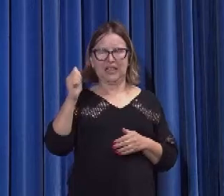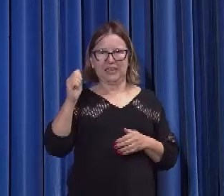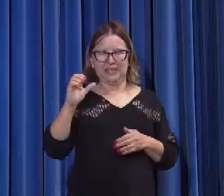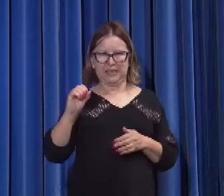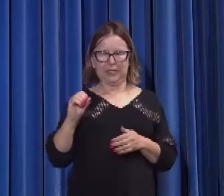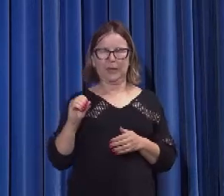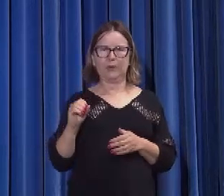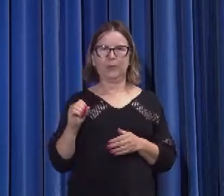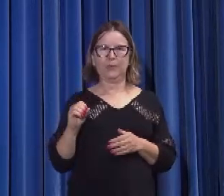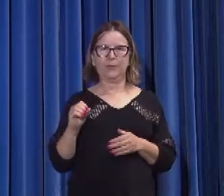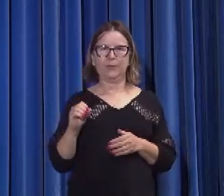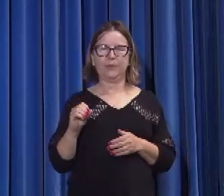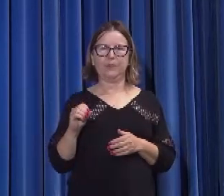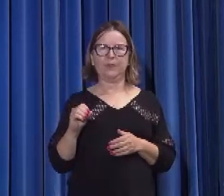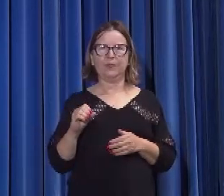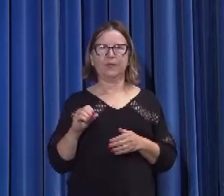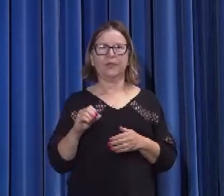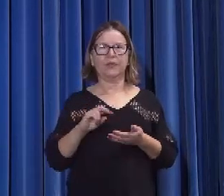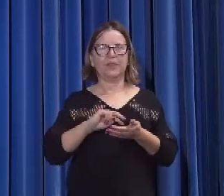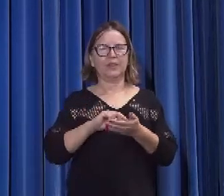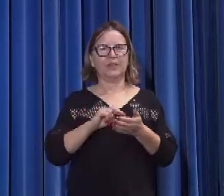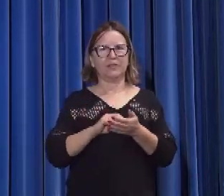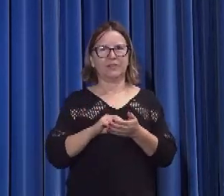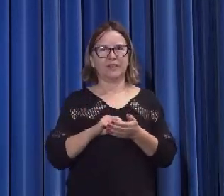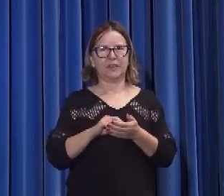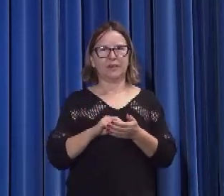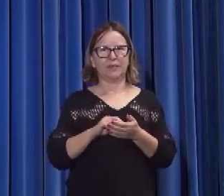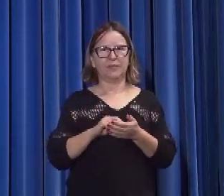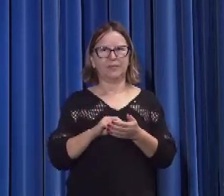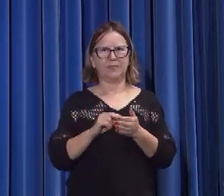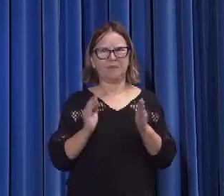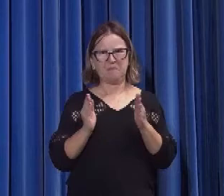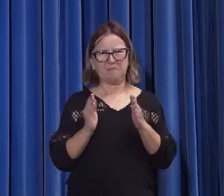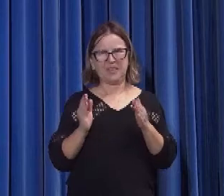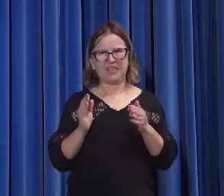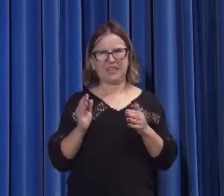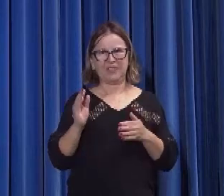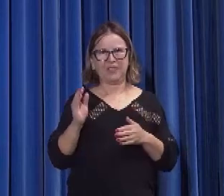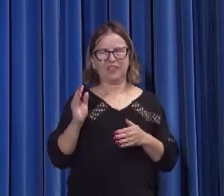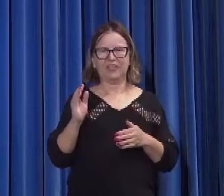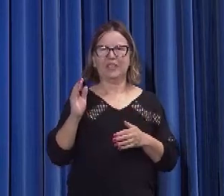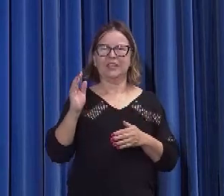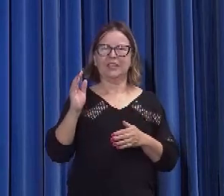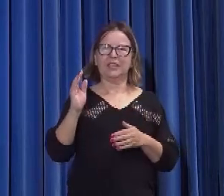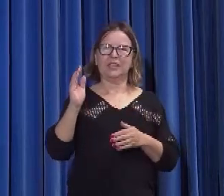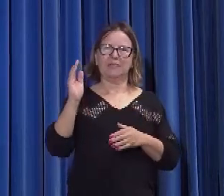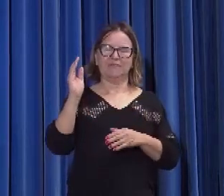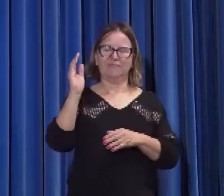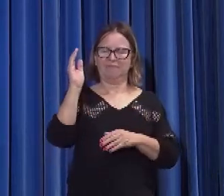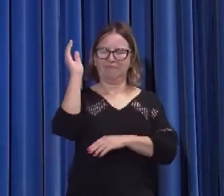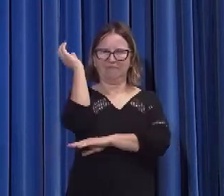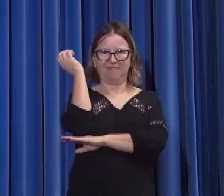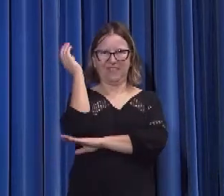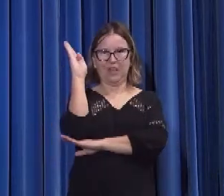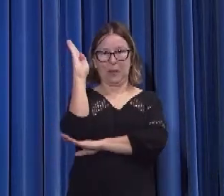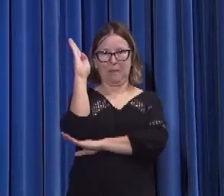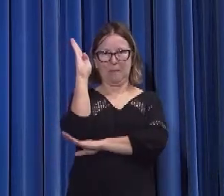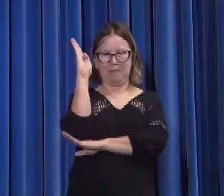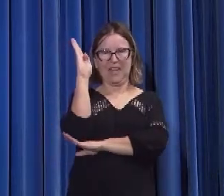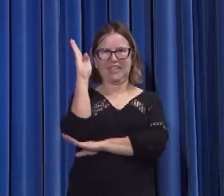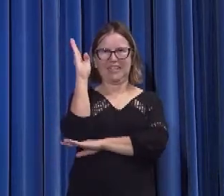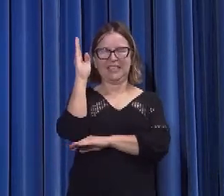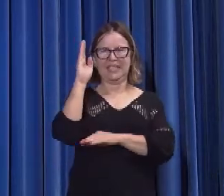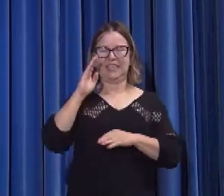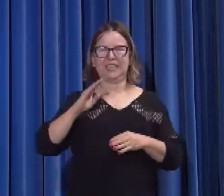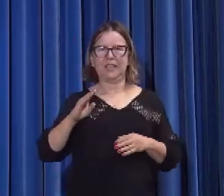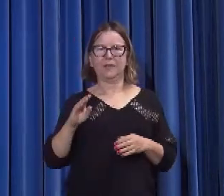ser arrastado sobre os cereais, separava o grão da palha. Ao passarmos por